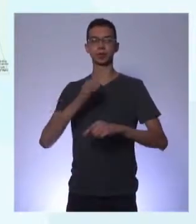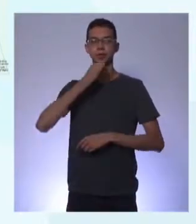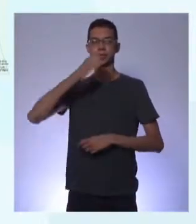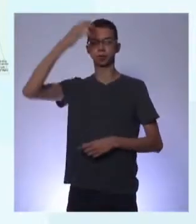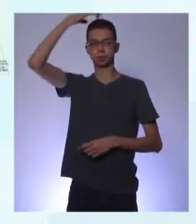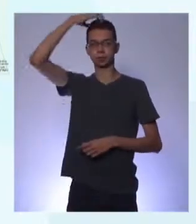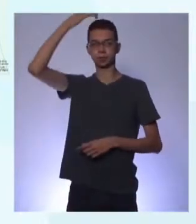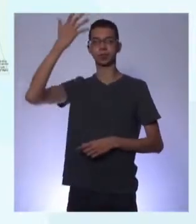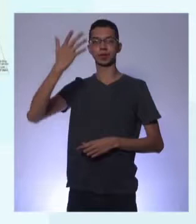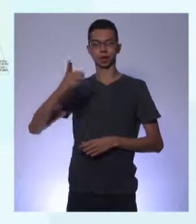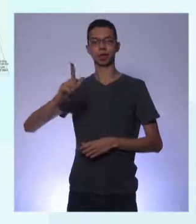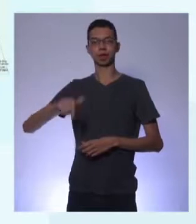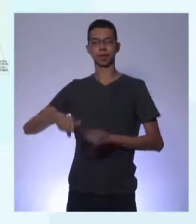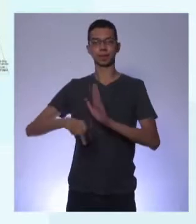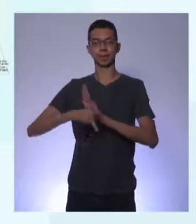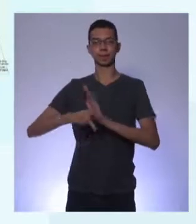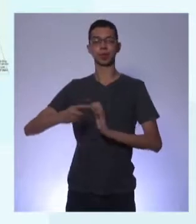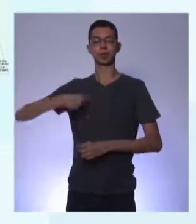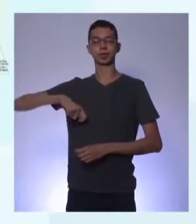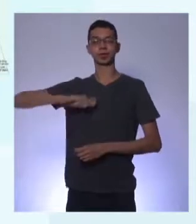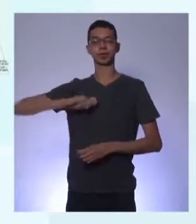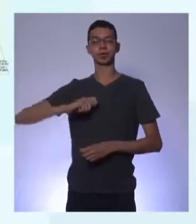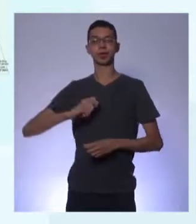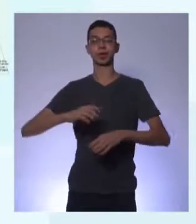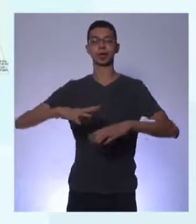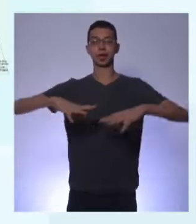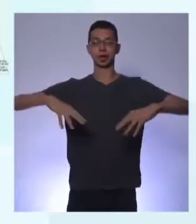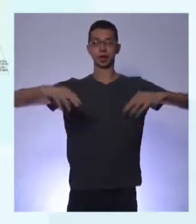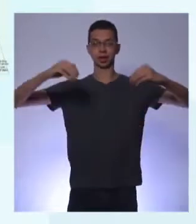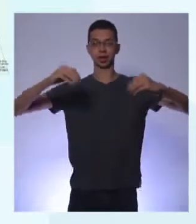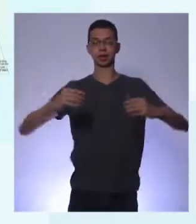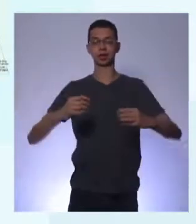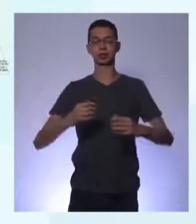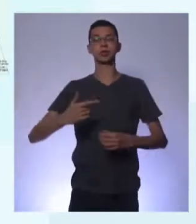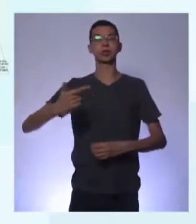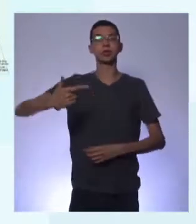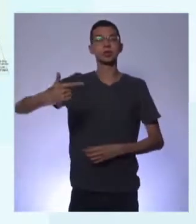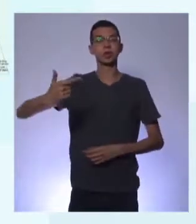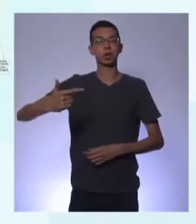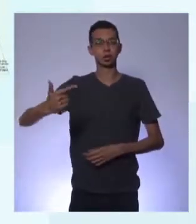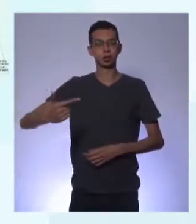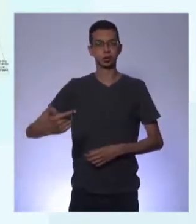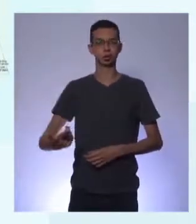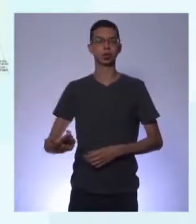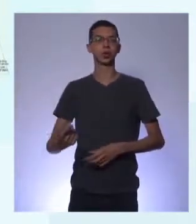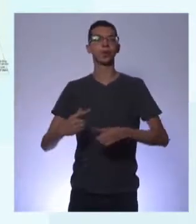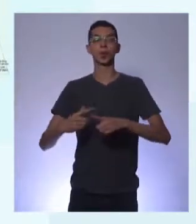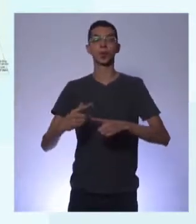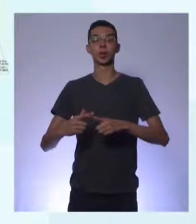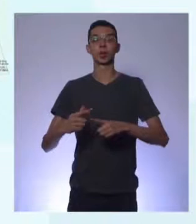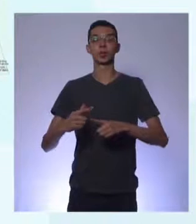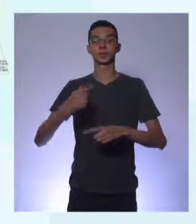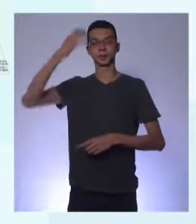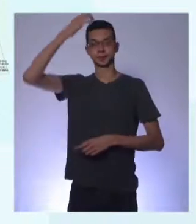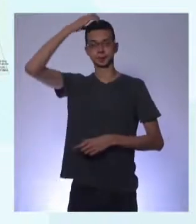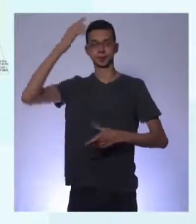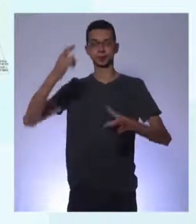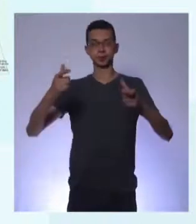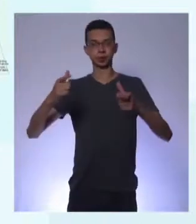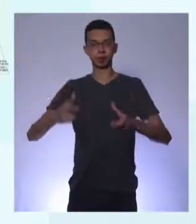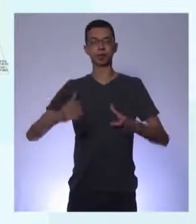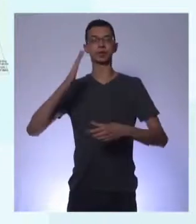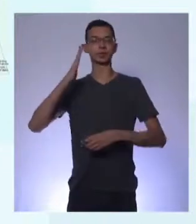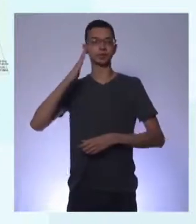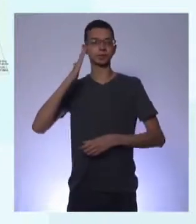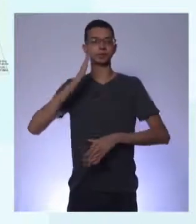Espanha. Os vice-reis estão ali para se fazer cumprir os